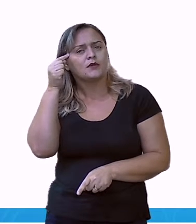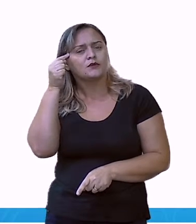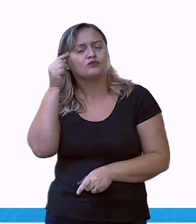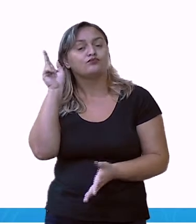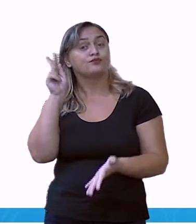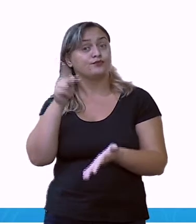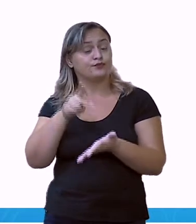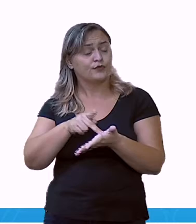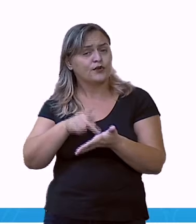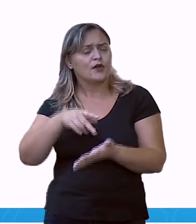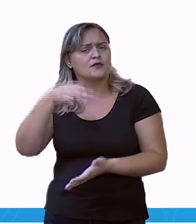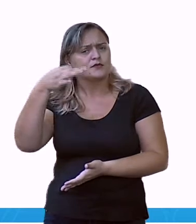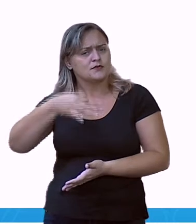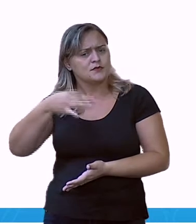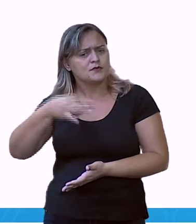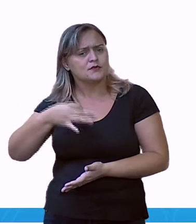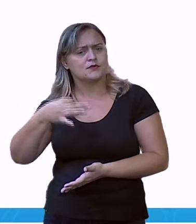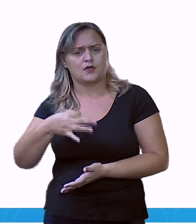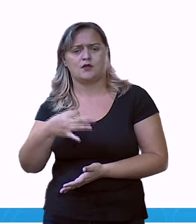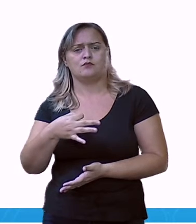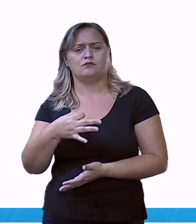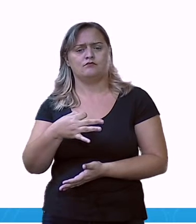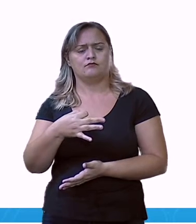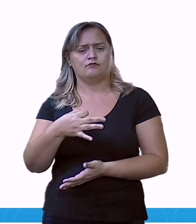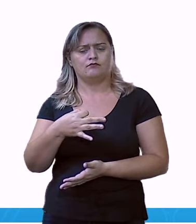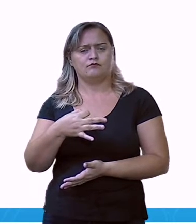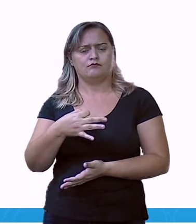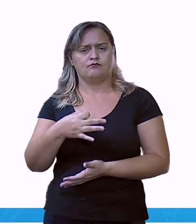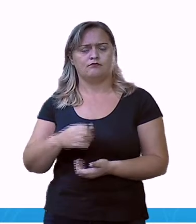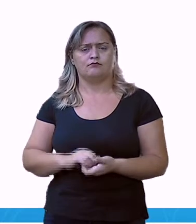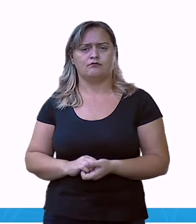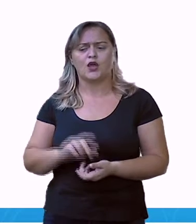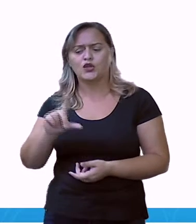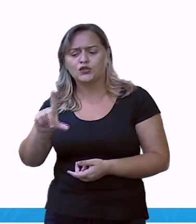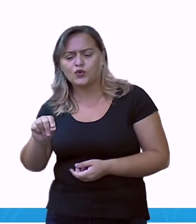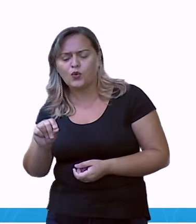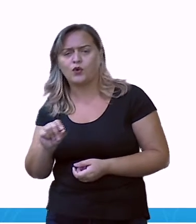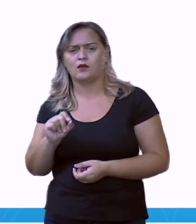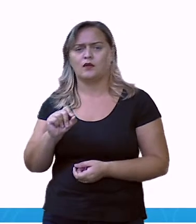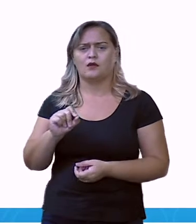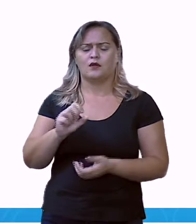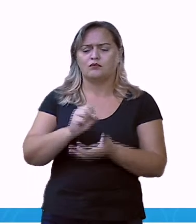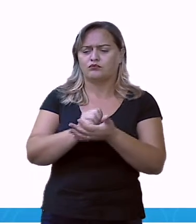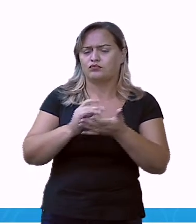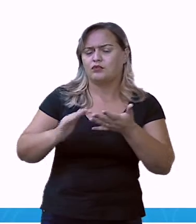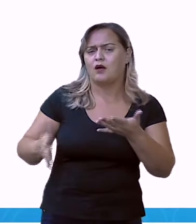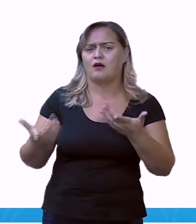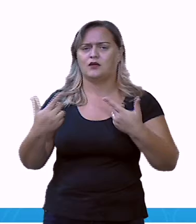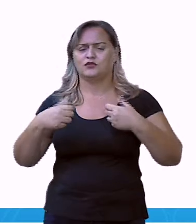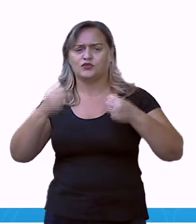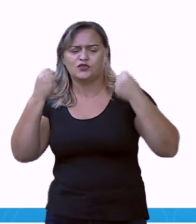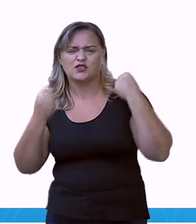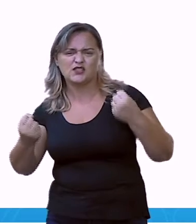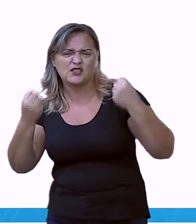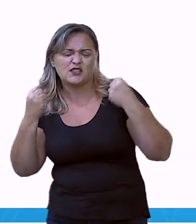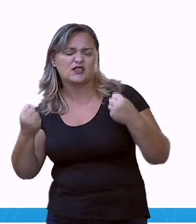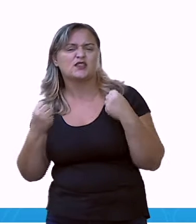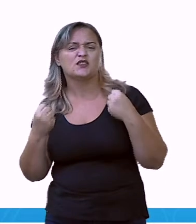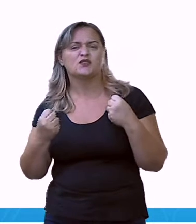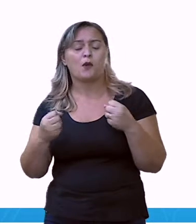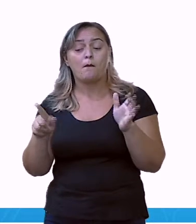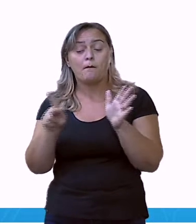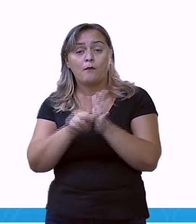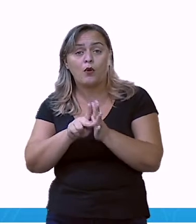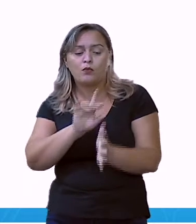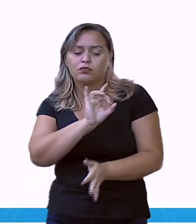atividades que motivem realmente o seu filho, Pela resposta dele, você vai perceber se o exercício é desafiador demais para